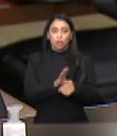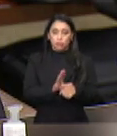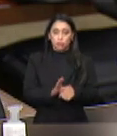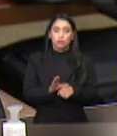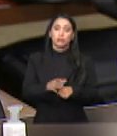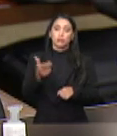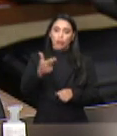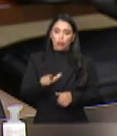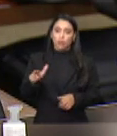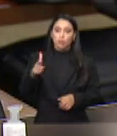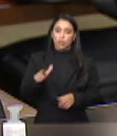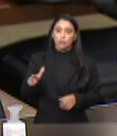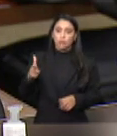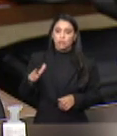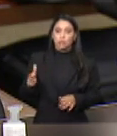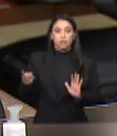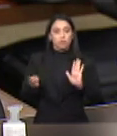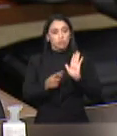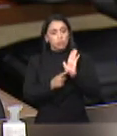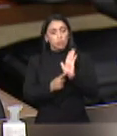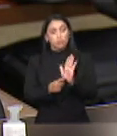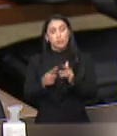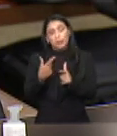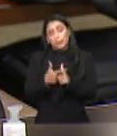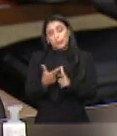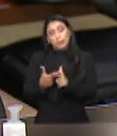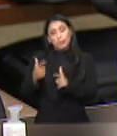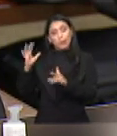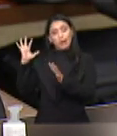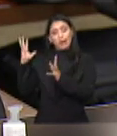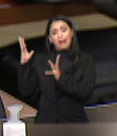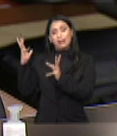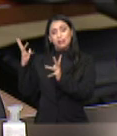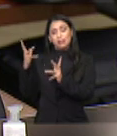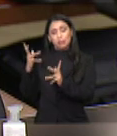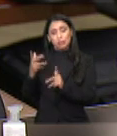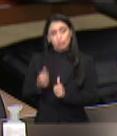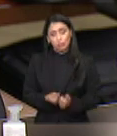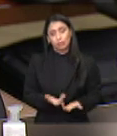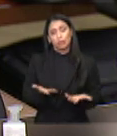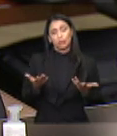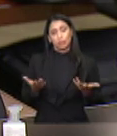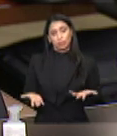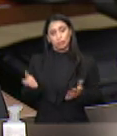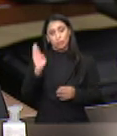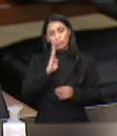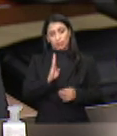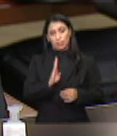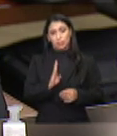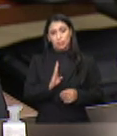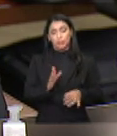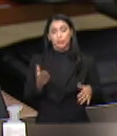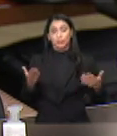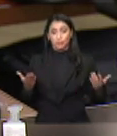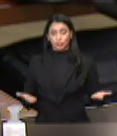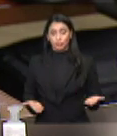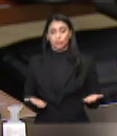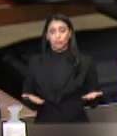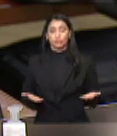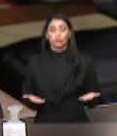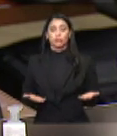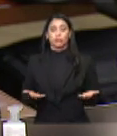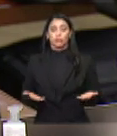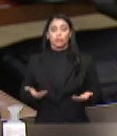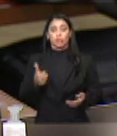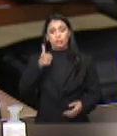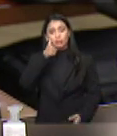vezes, porque esse tem sido um problema histórico, atávico, na formação brasileira. Por essa razão,